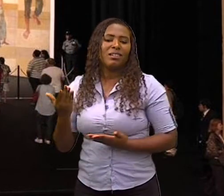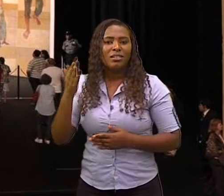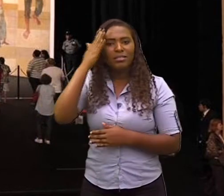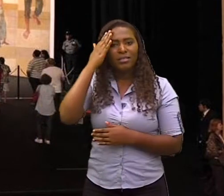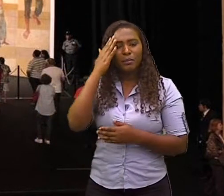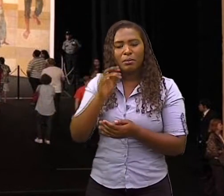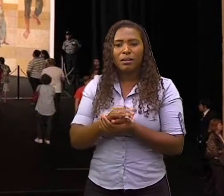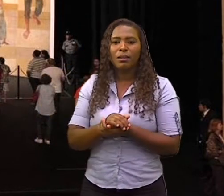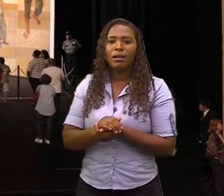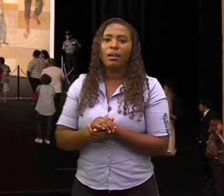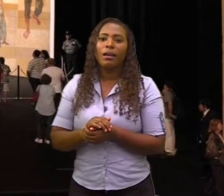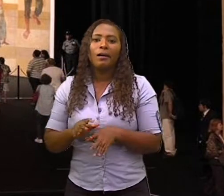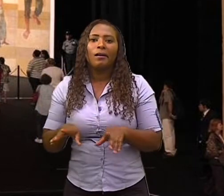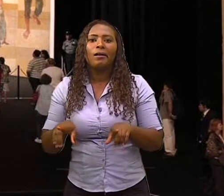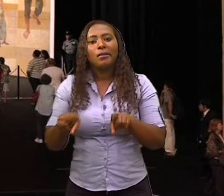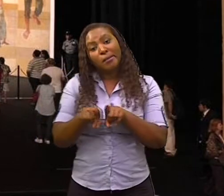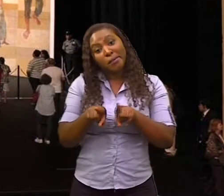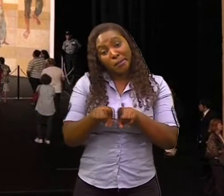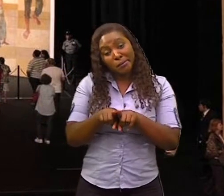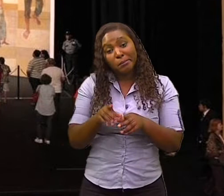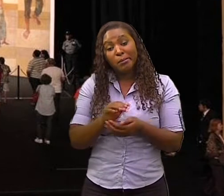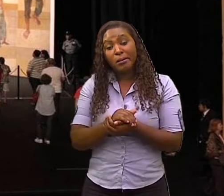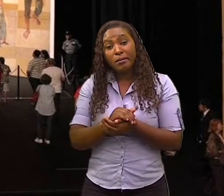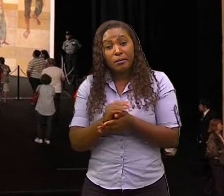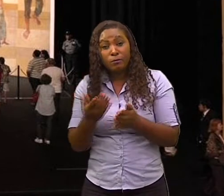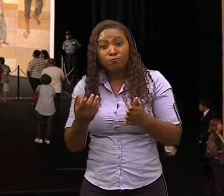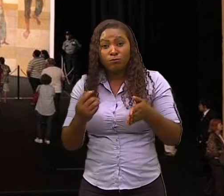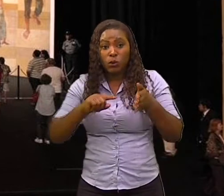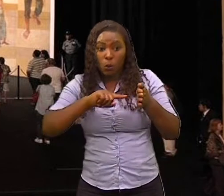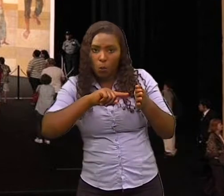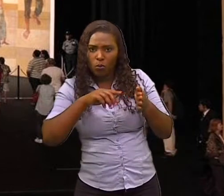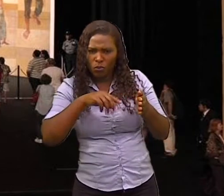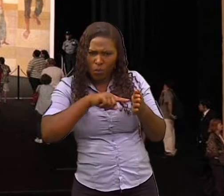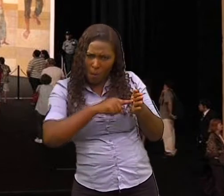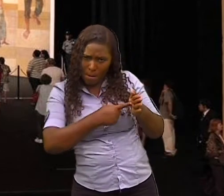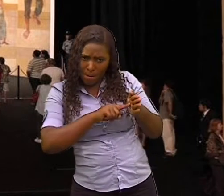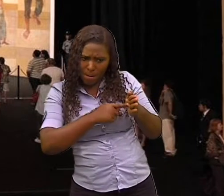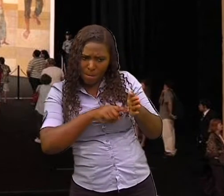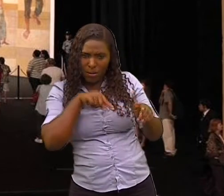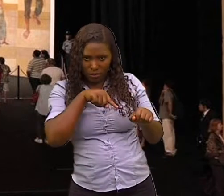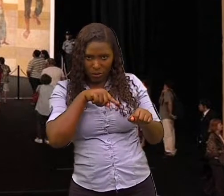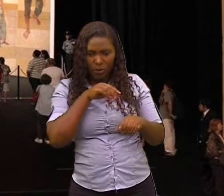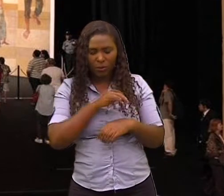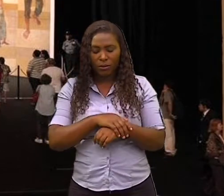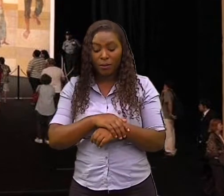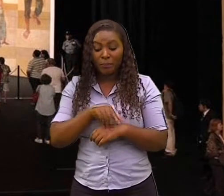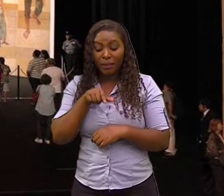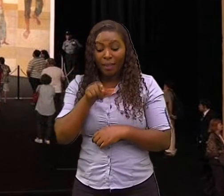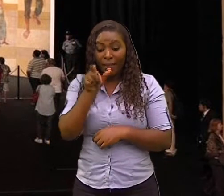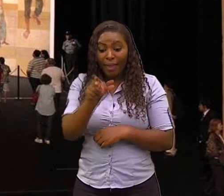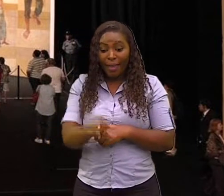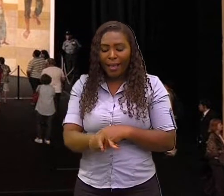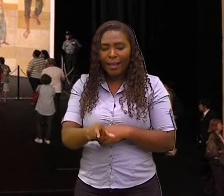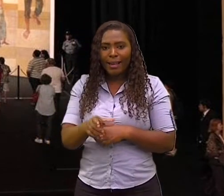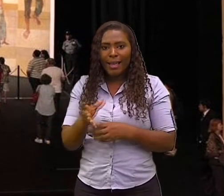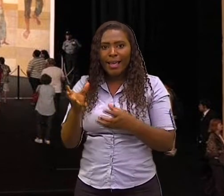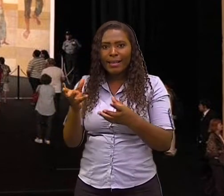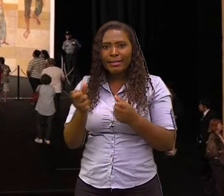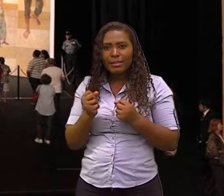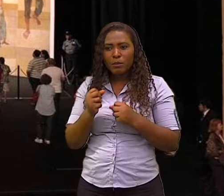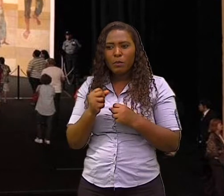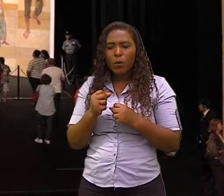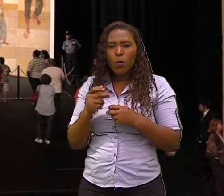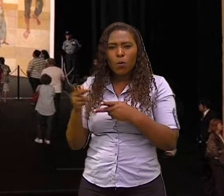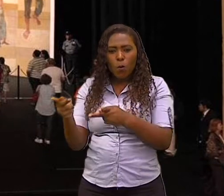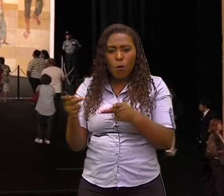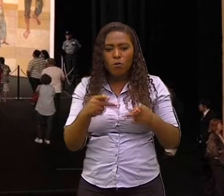aceita uma encomenda da Prefeitura de Barcelona. Contudo, o seu nível de intoxicação por a tinta se tornou fatal